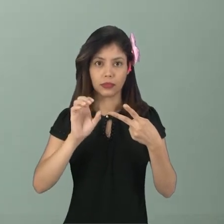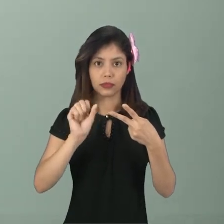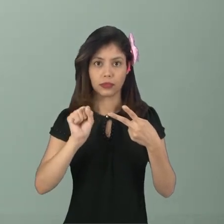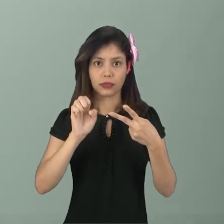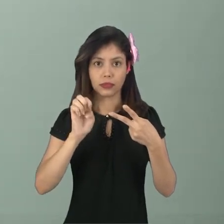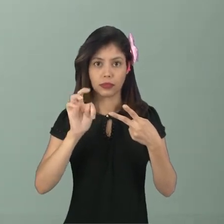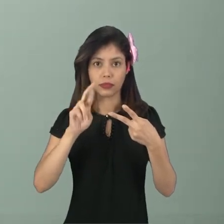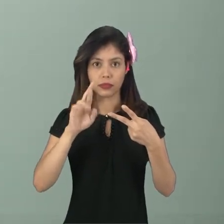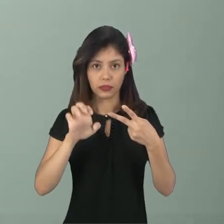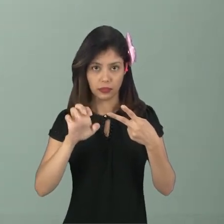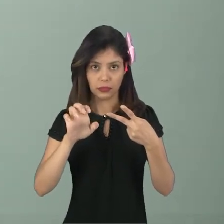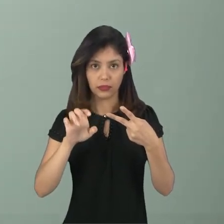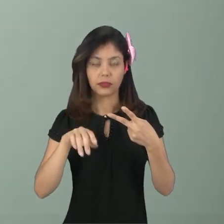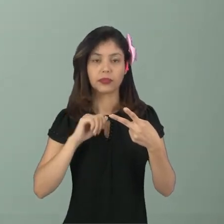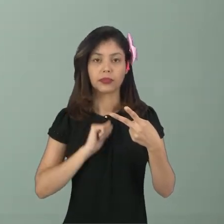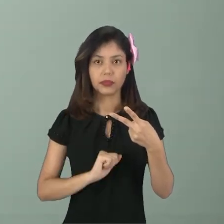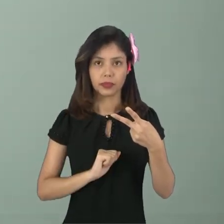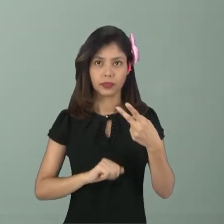crescente,